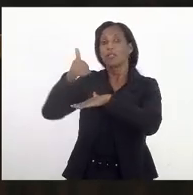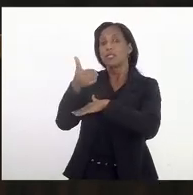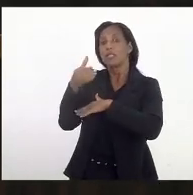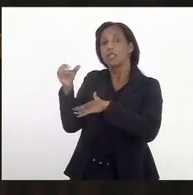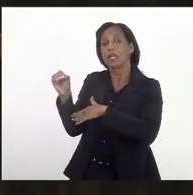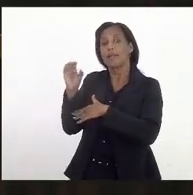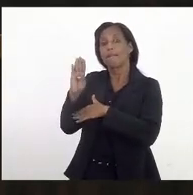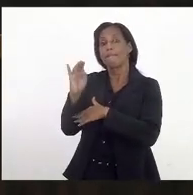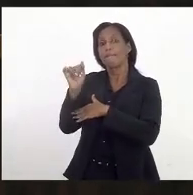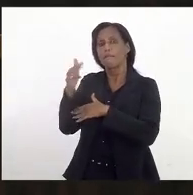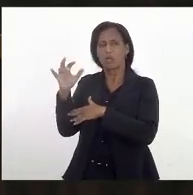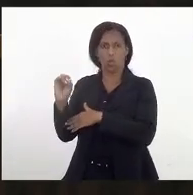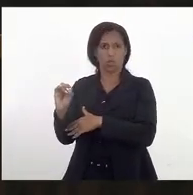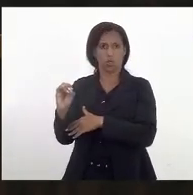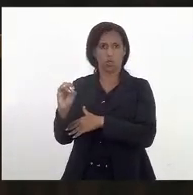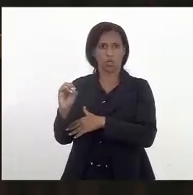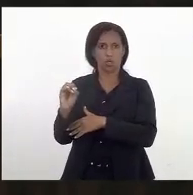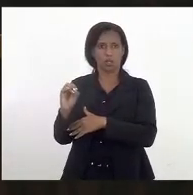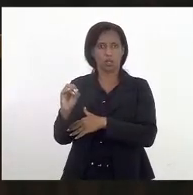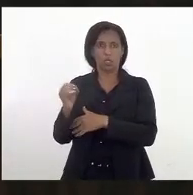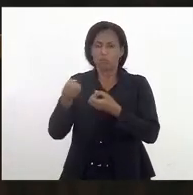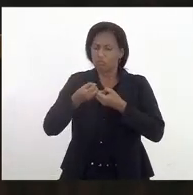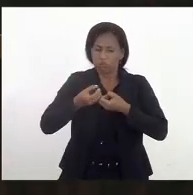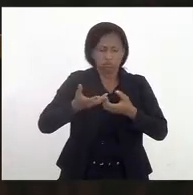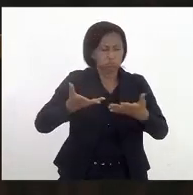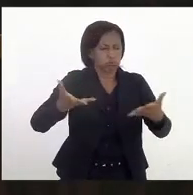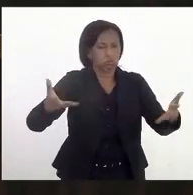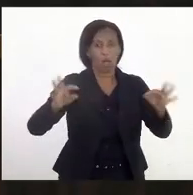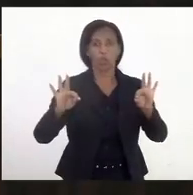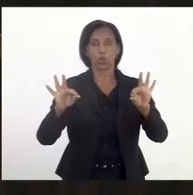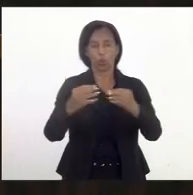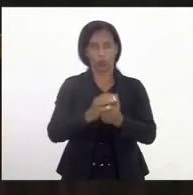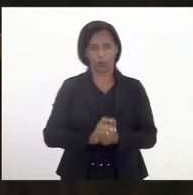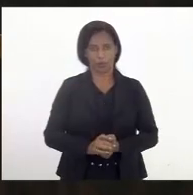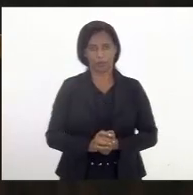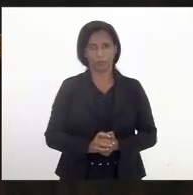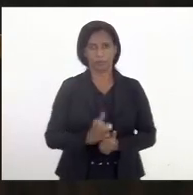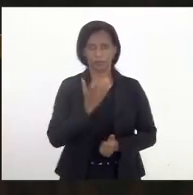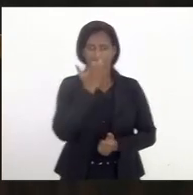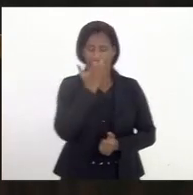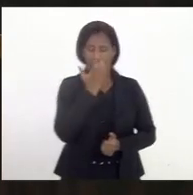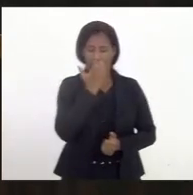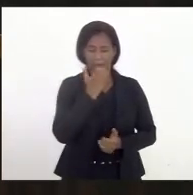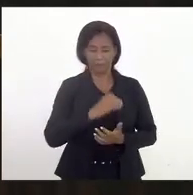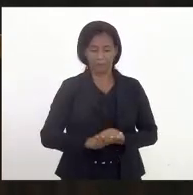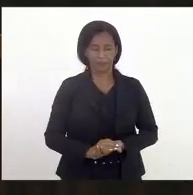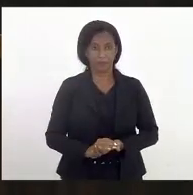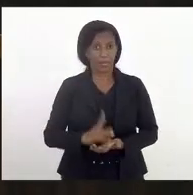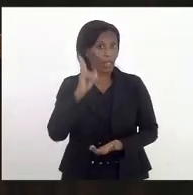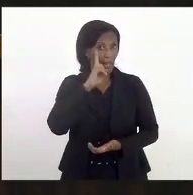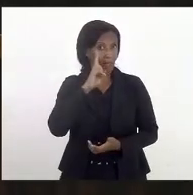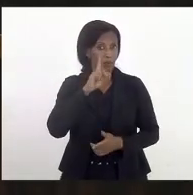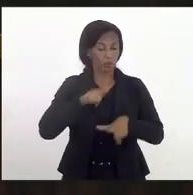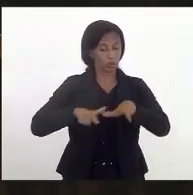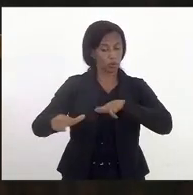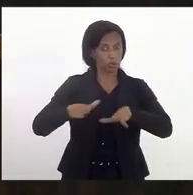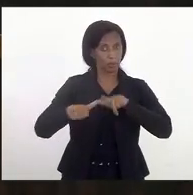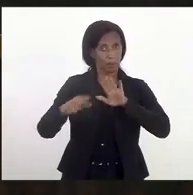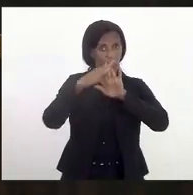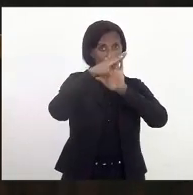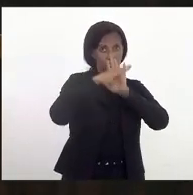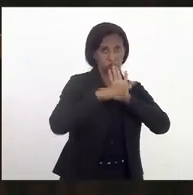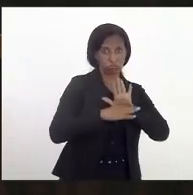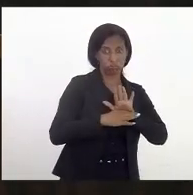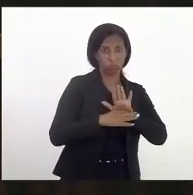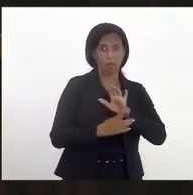milhões extremos para todas as empresas lembro também que nós chamamos os trabalhos da ordem para